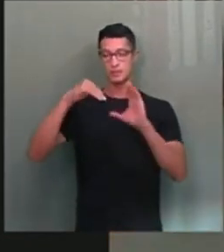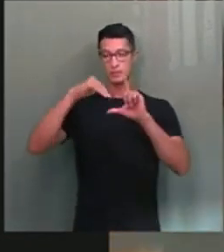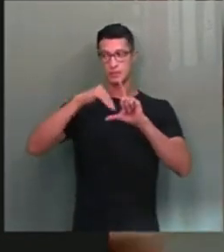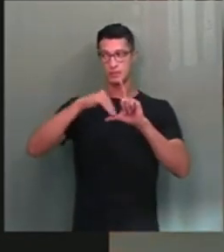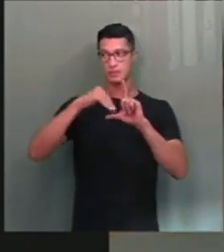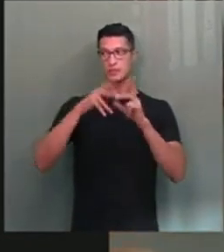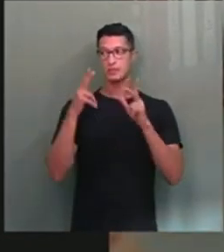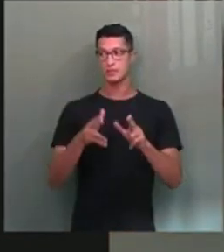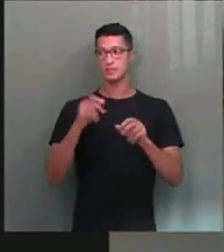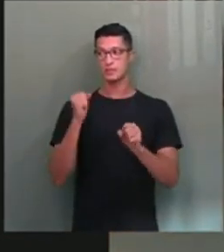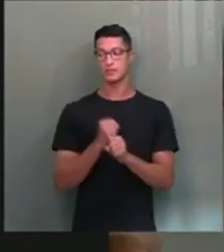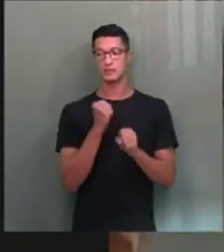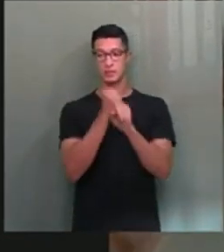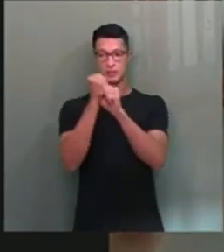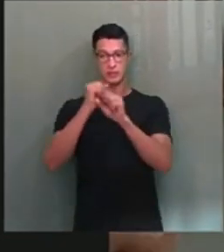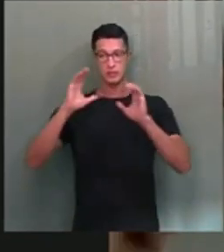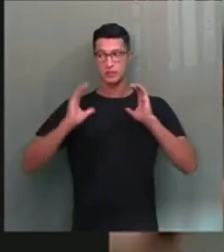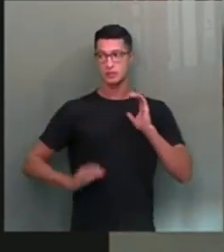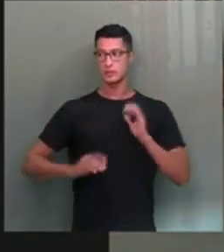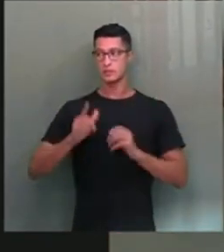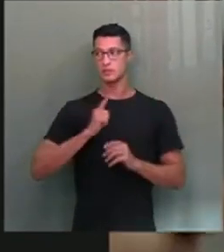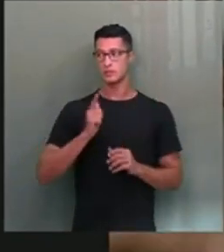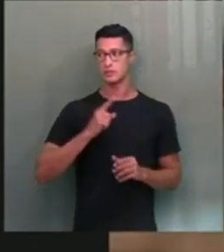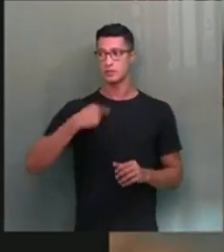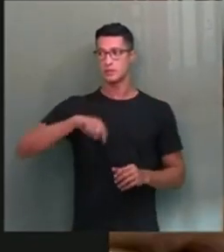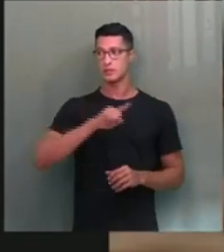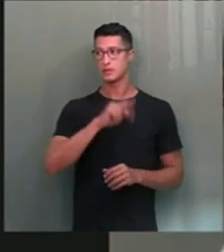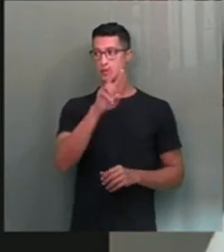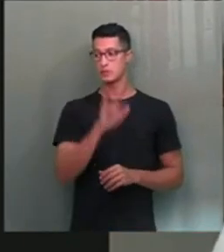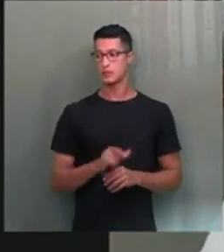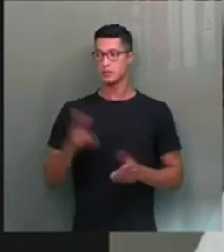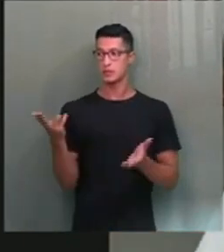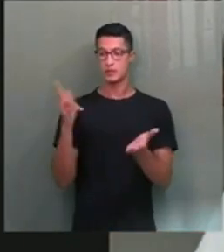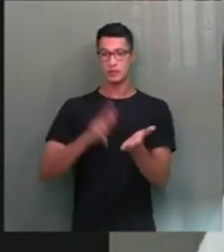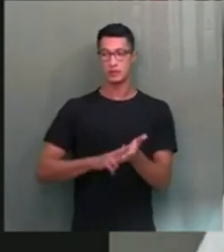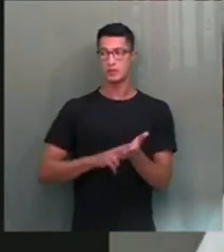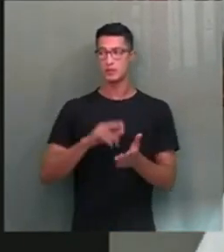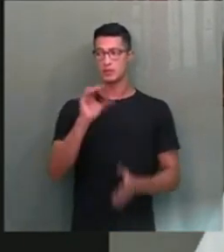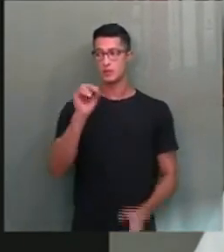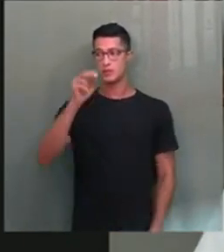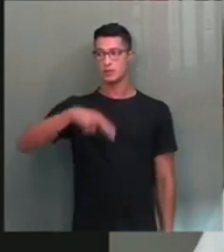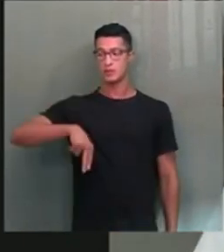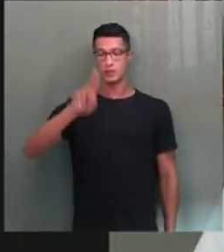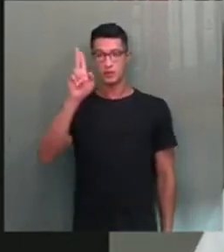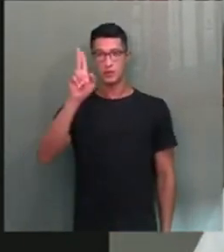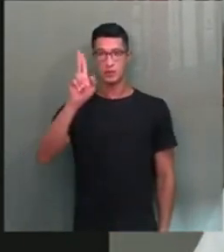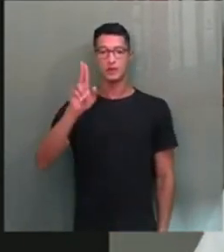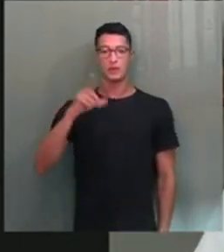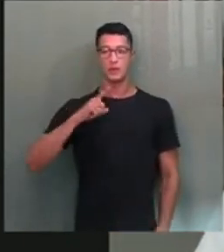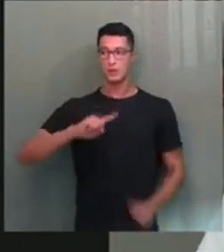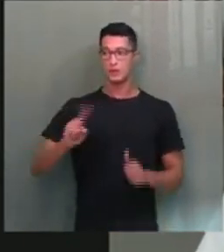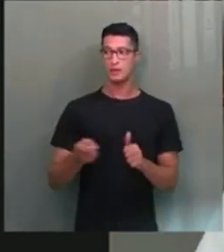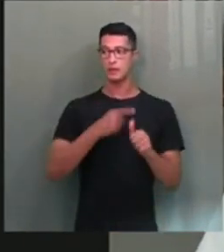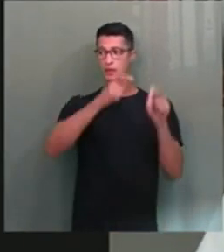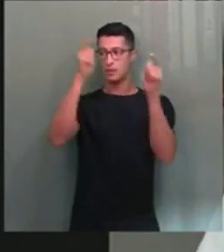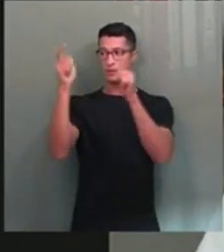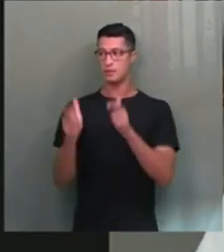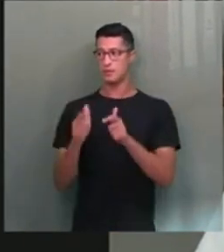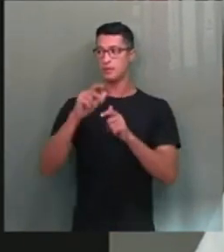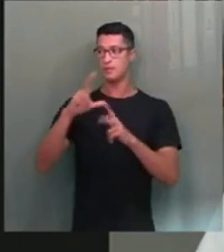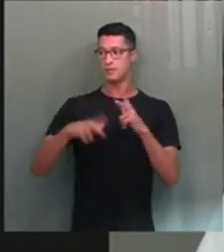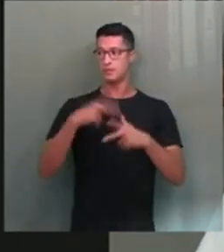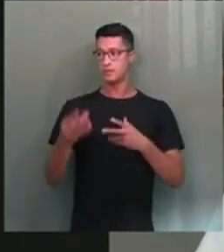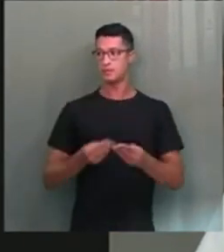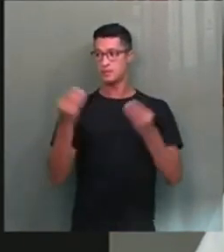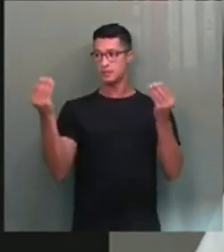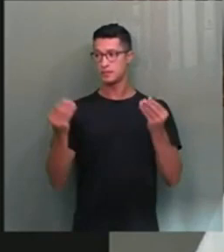uma reportagem sobre os 60 anos da Carta Fundadora da ONU. E o primeiro lugar no prêmio